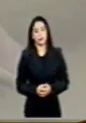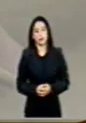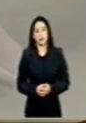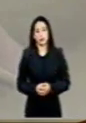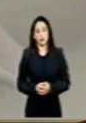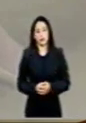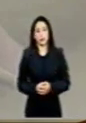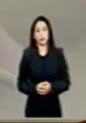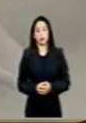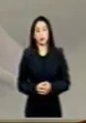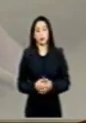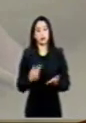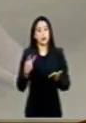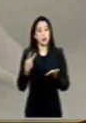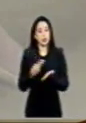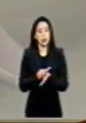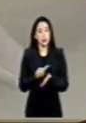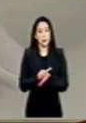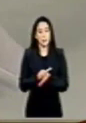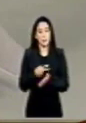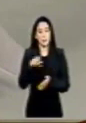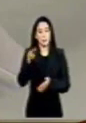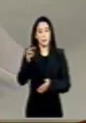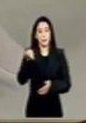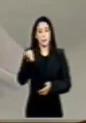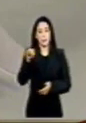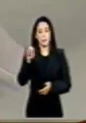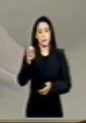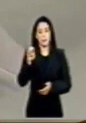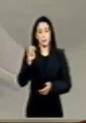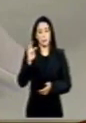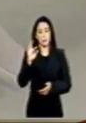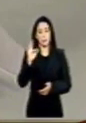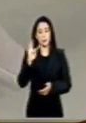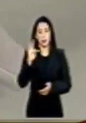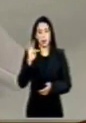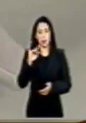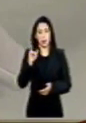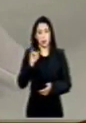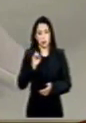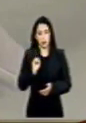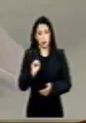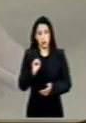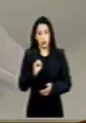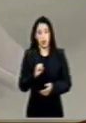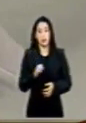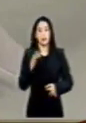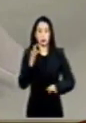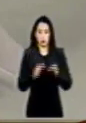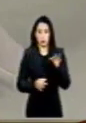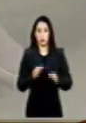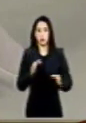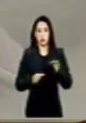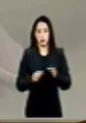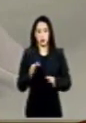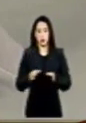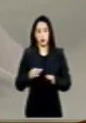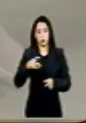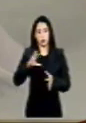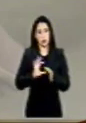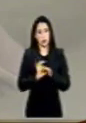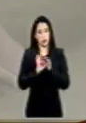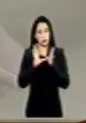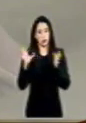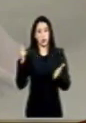operação METS foi autorizada pelo juízo reclamado e